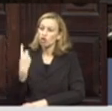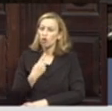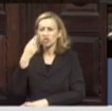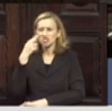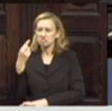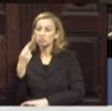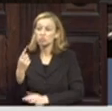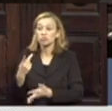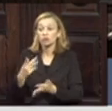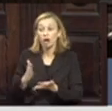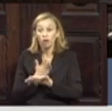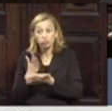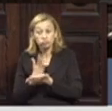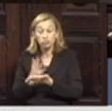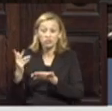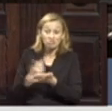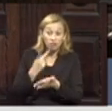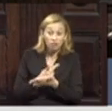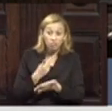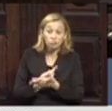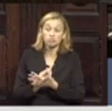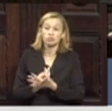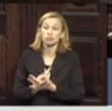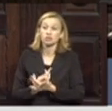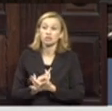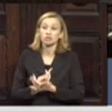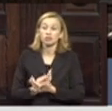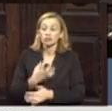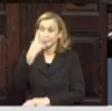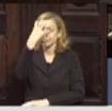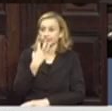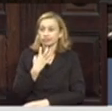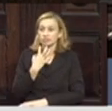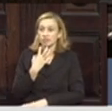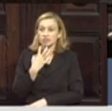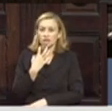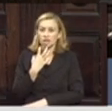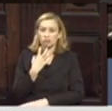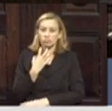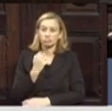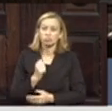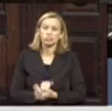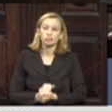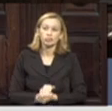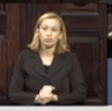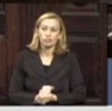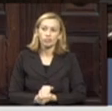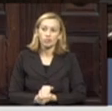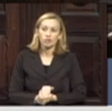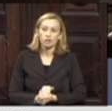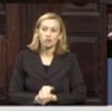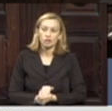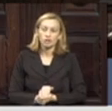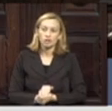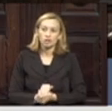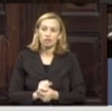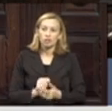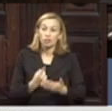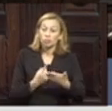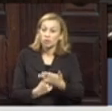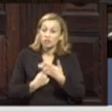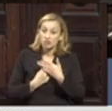amarela urbana na região sudeste. Isso não sou eu que falo, são os pesquisadores da